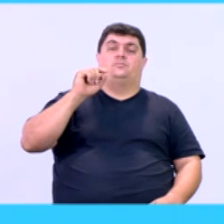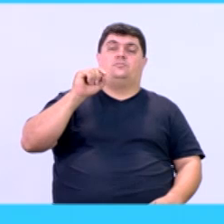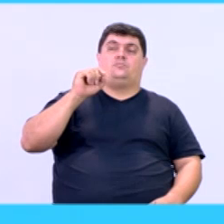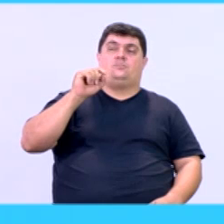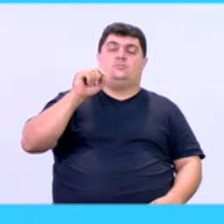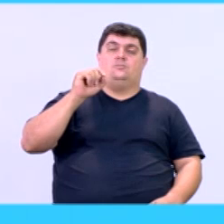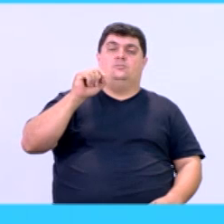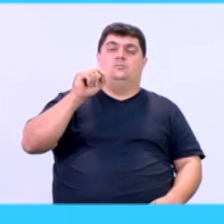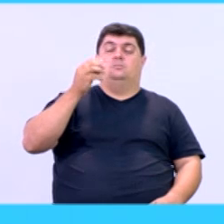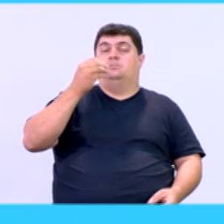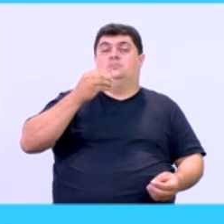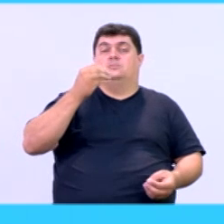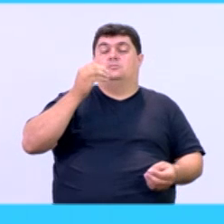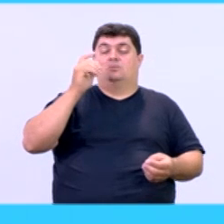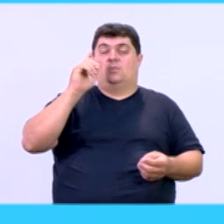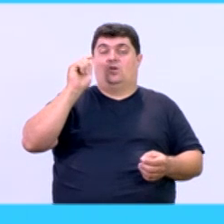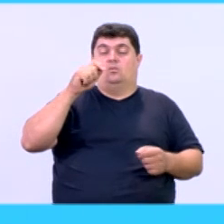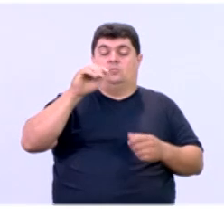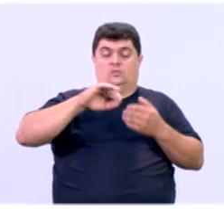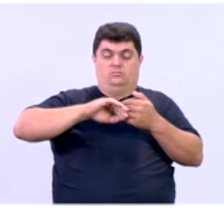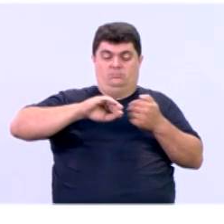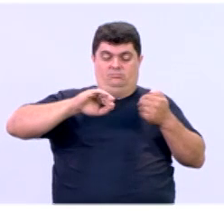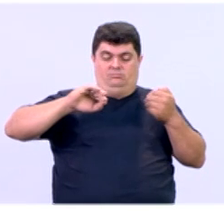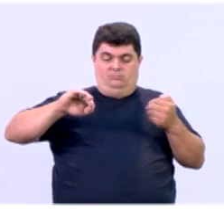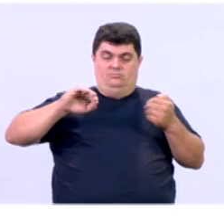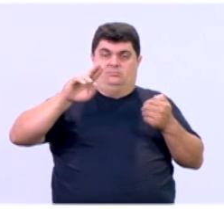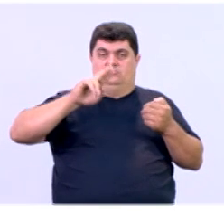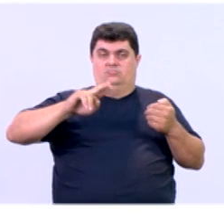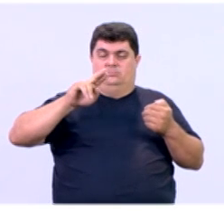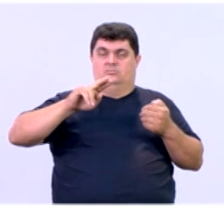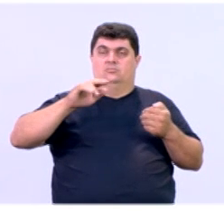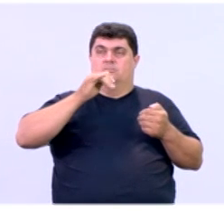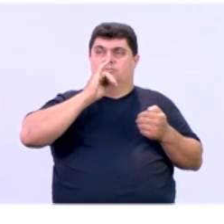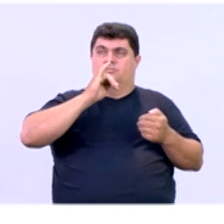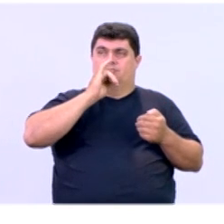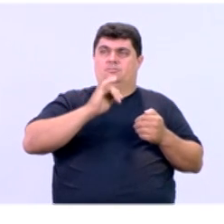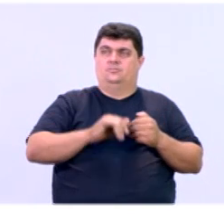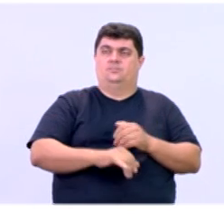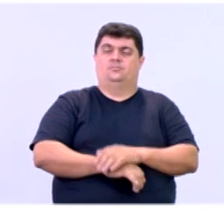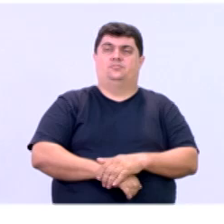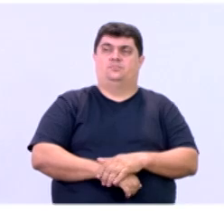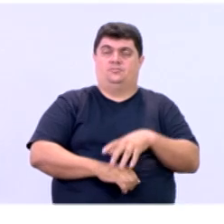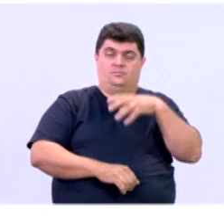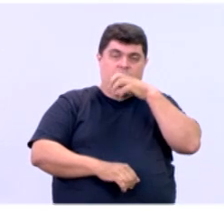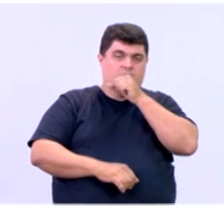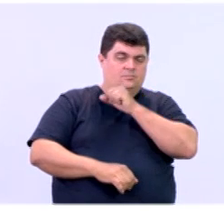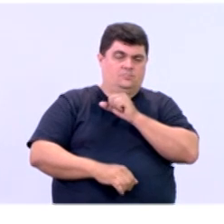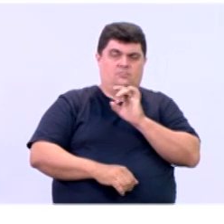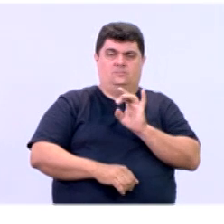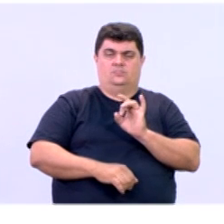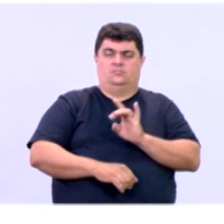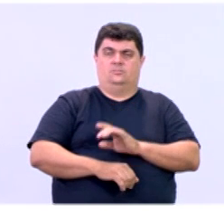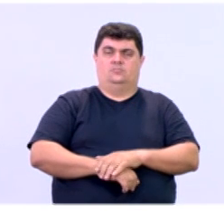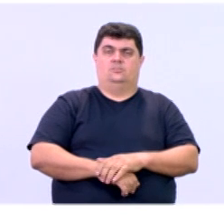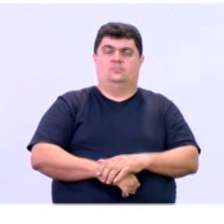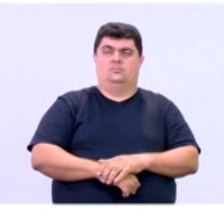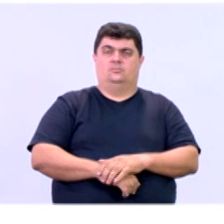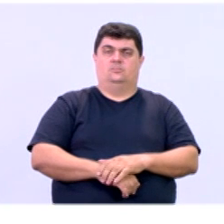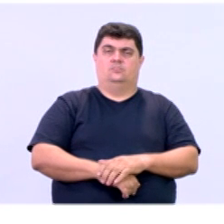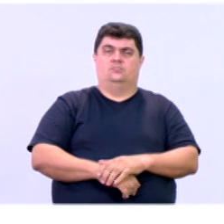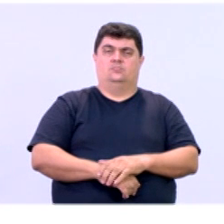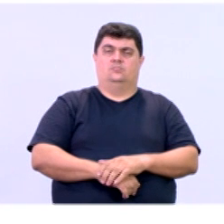de como a gente separa esse tipo de uso. Eu vou abrir aqui rapidinho,